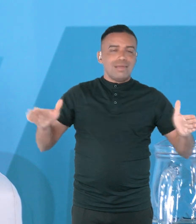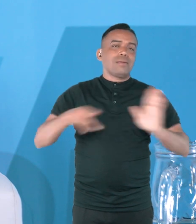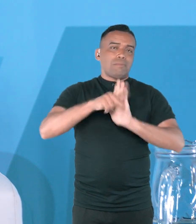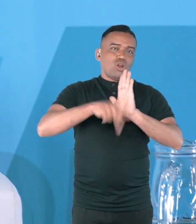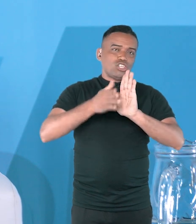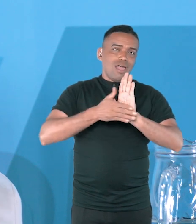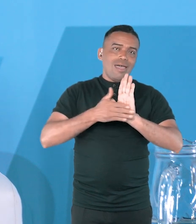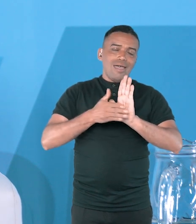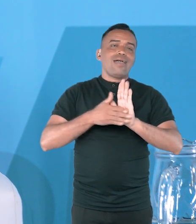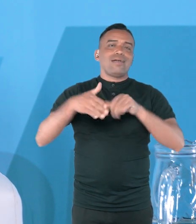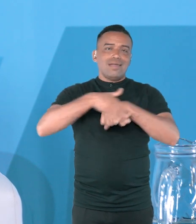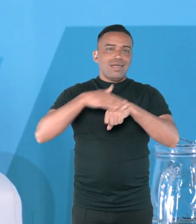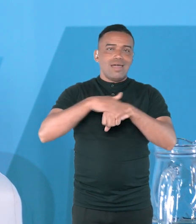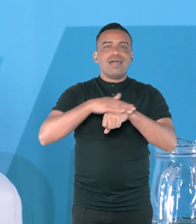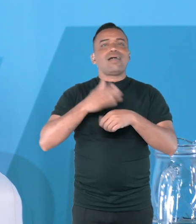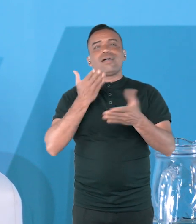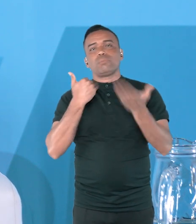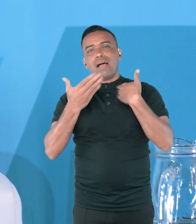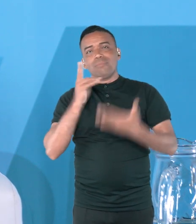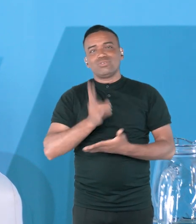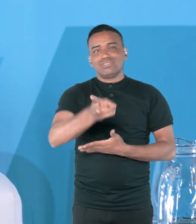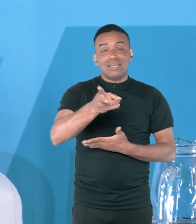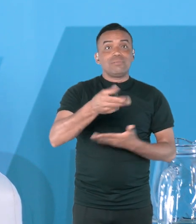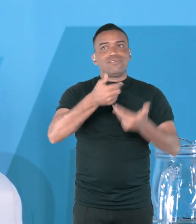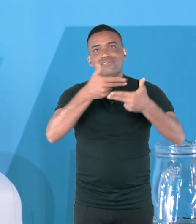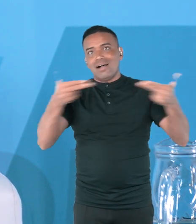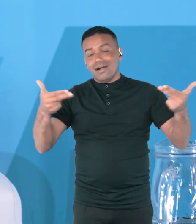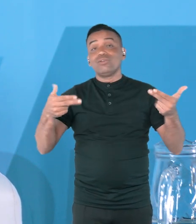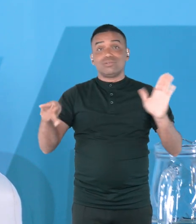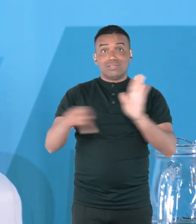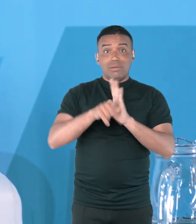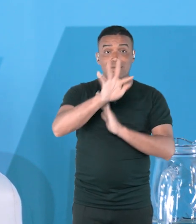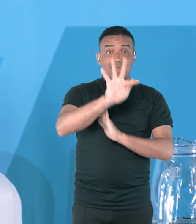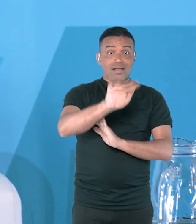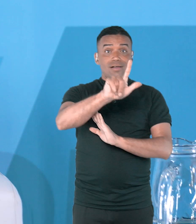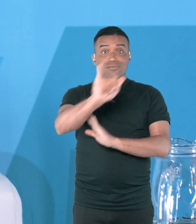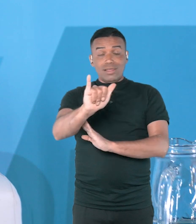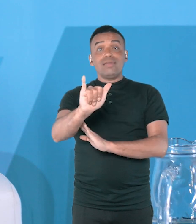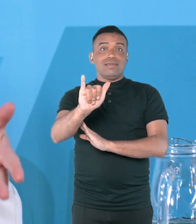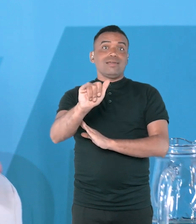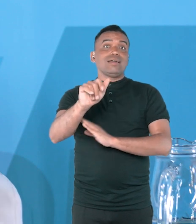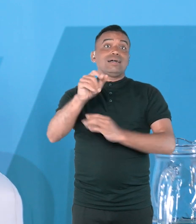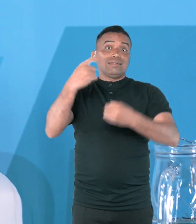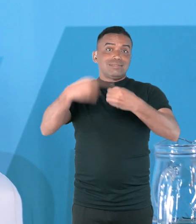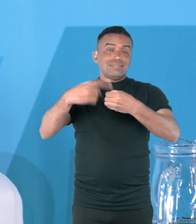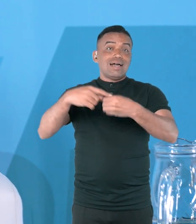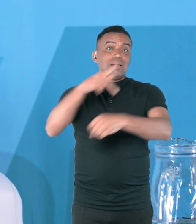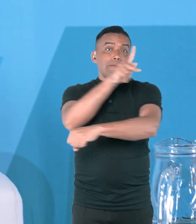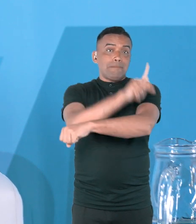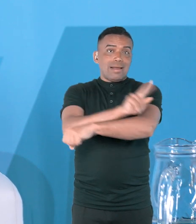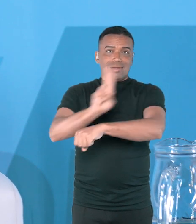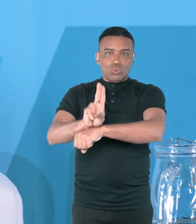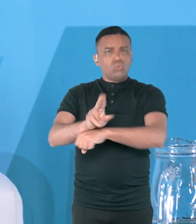gente fazer o Sempre um Papo, que a gente faça vários outros. Também chegando aí o Fli Paracatu, conheçam, estejam presentes,